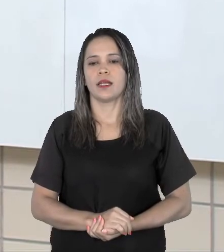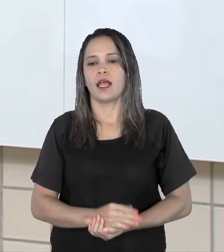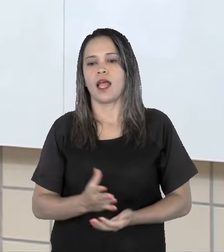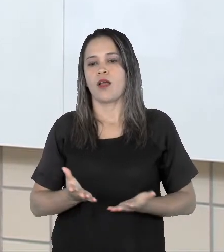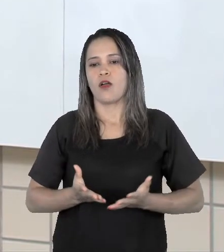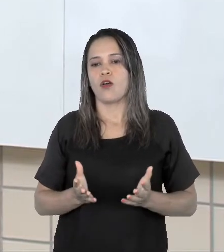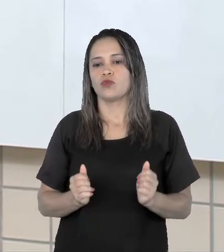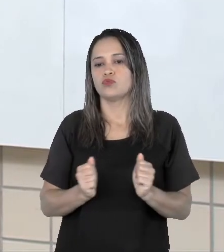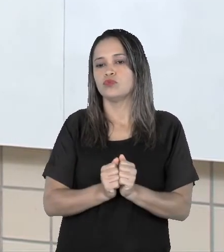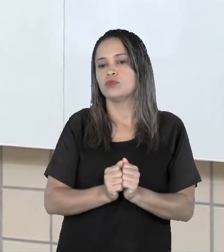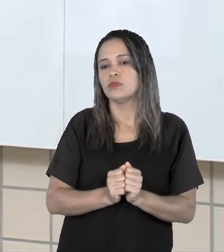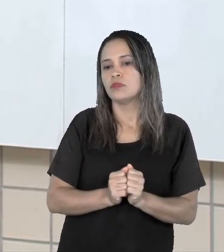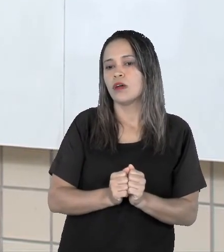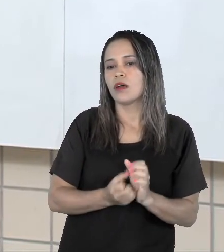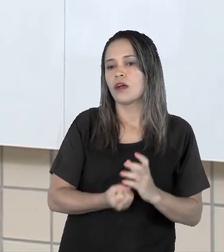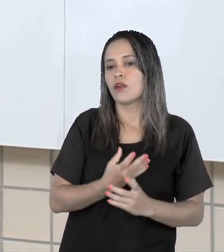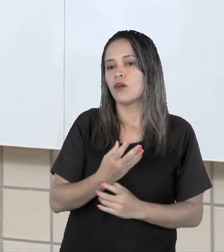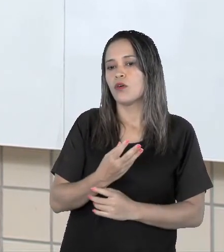aqui 30,